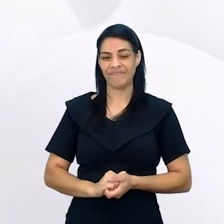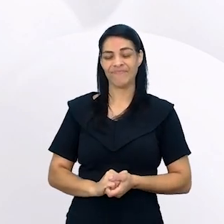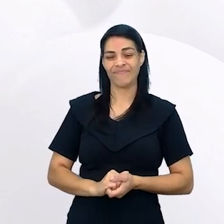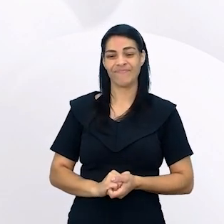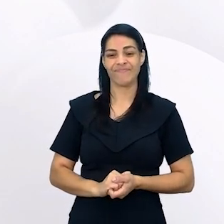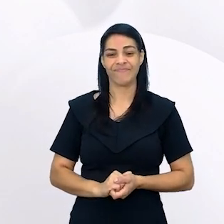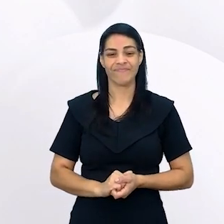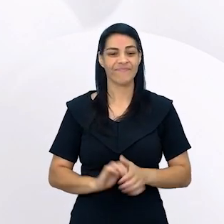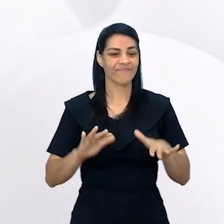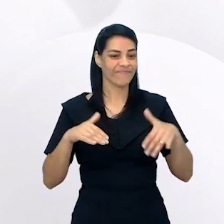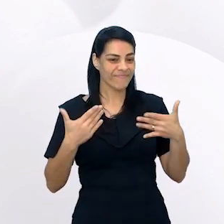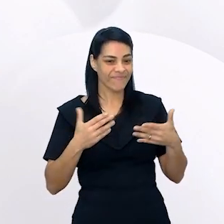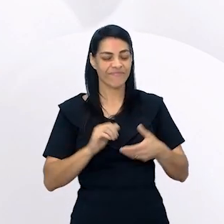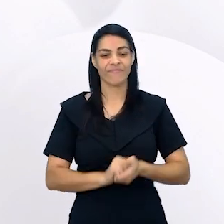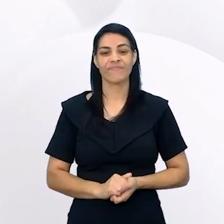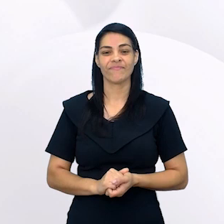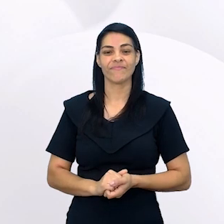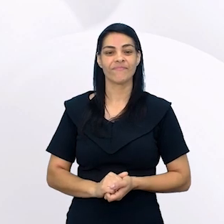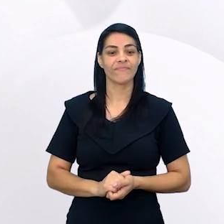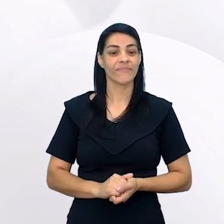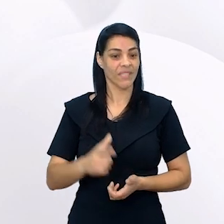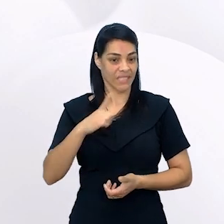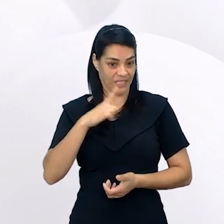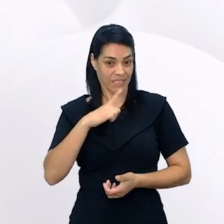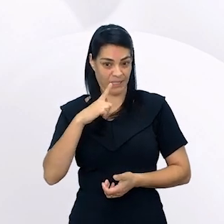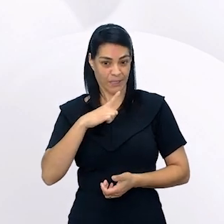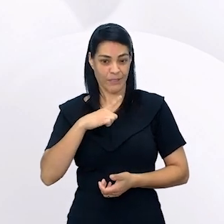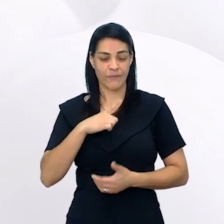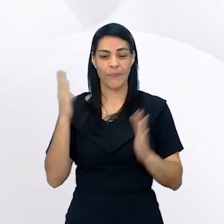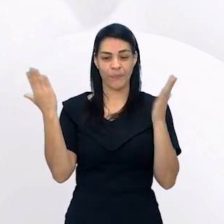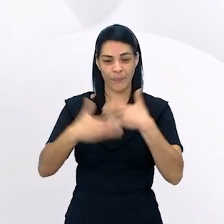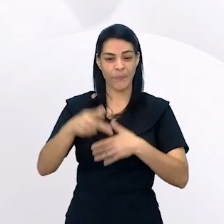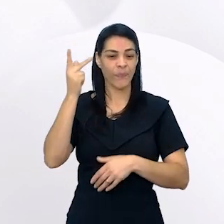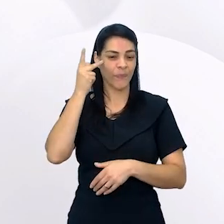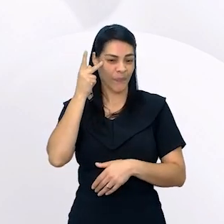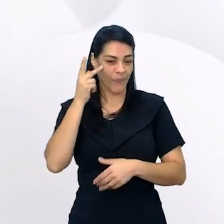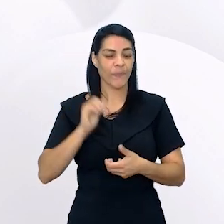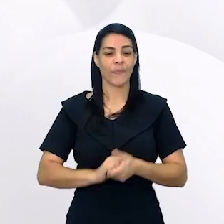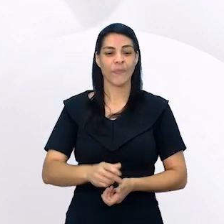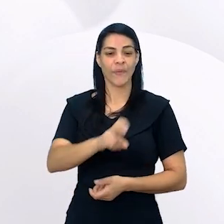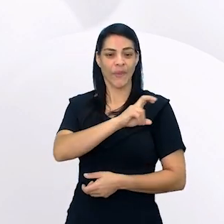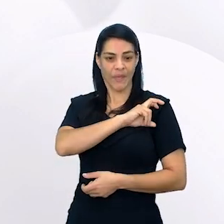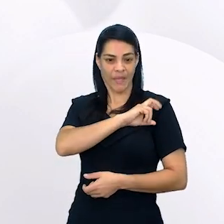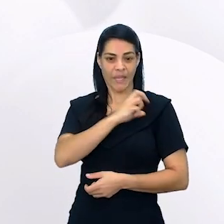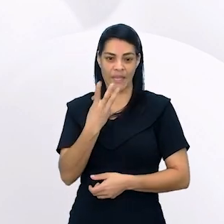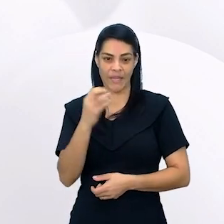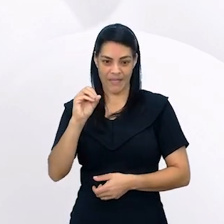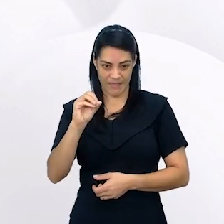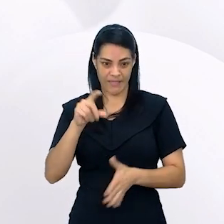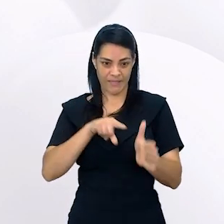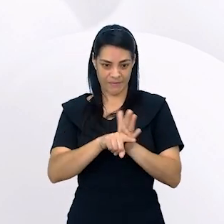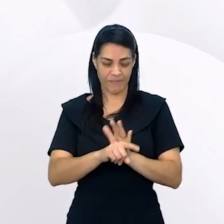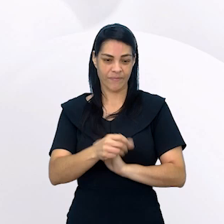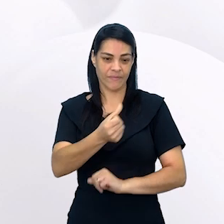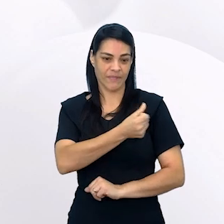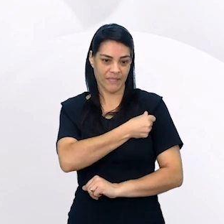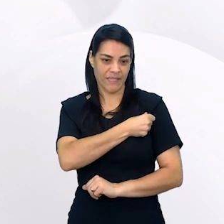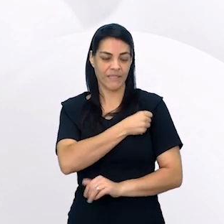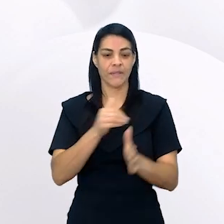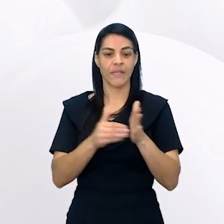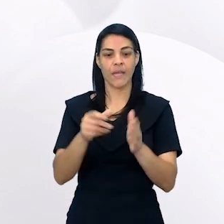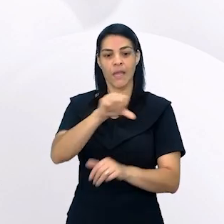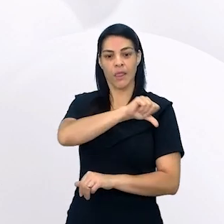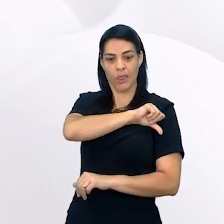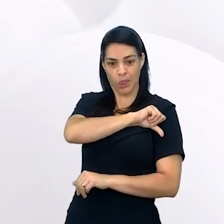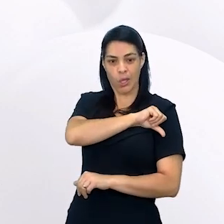então vamos lá então nós tivemos aí a prova Paulista avaliação do 5º ano com 30 questões do sexto ao nono